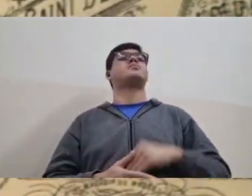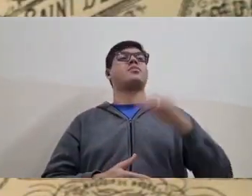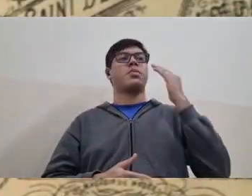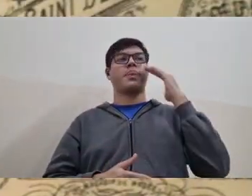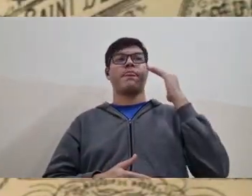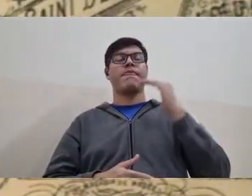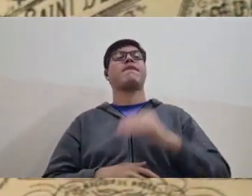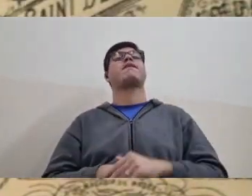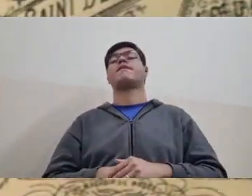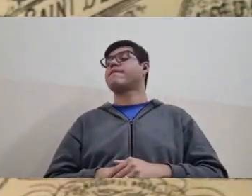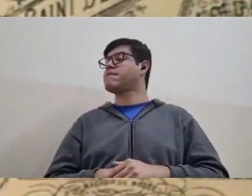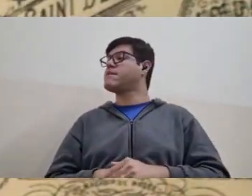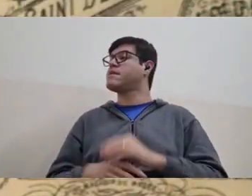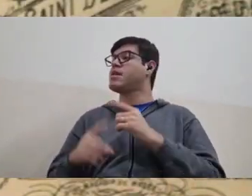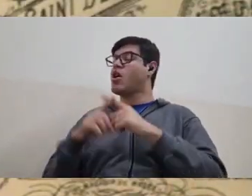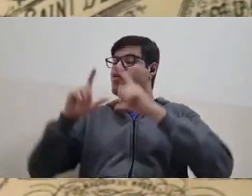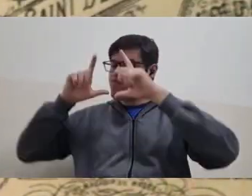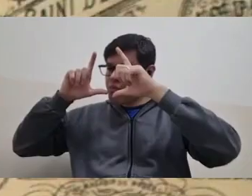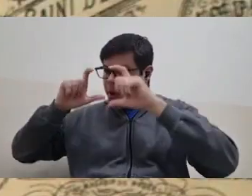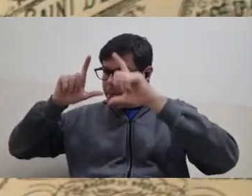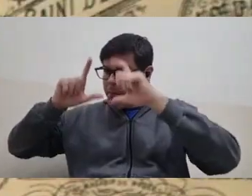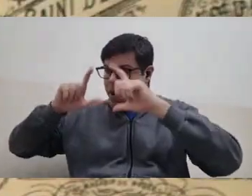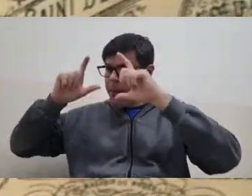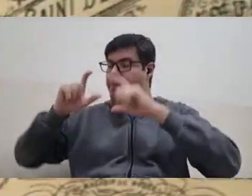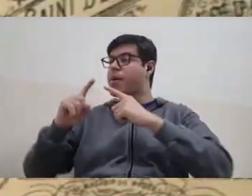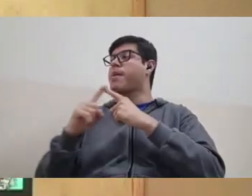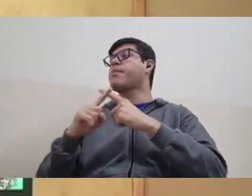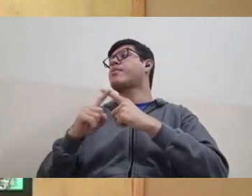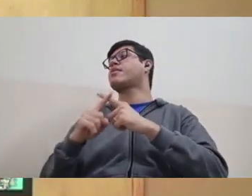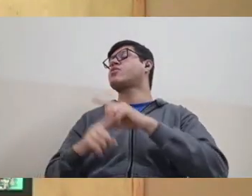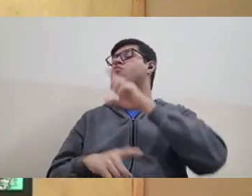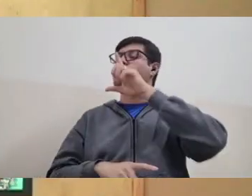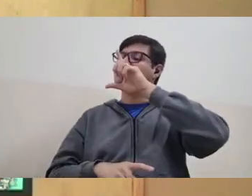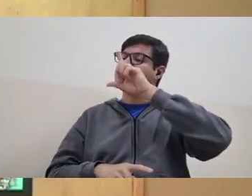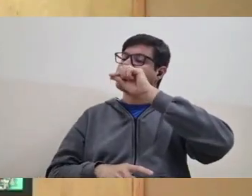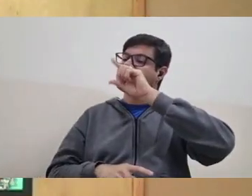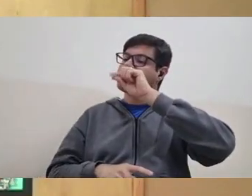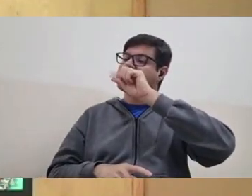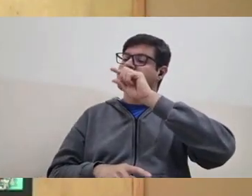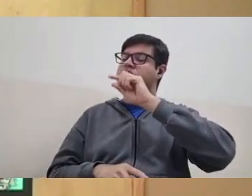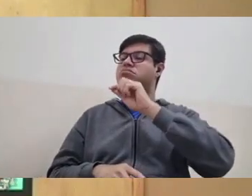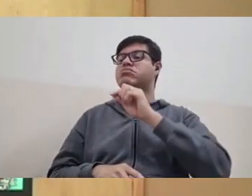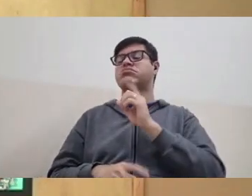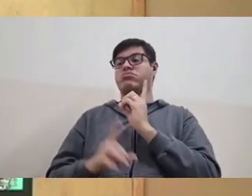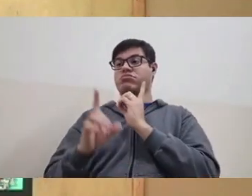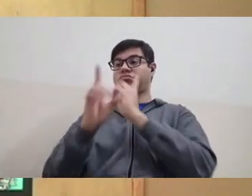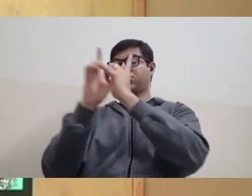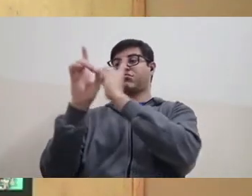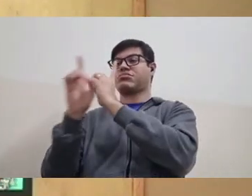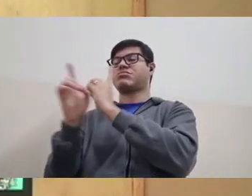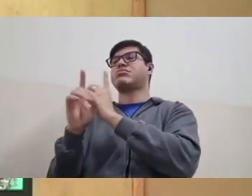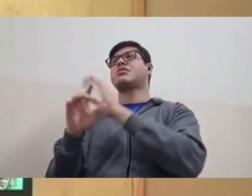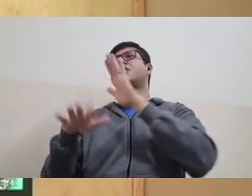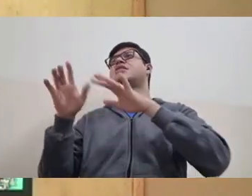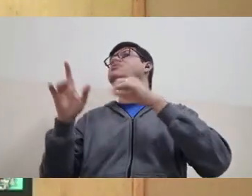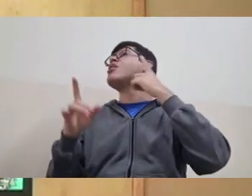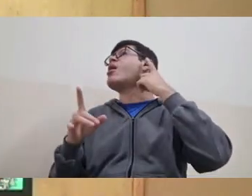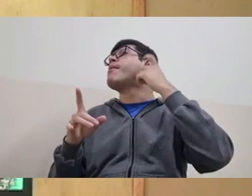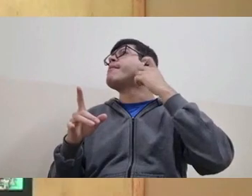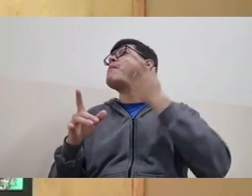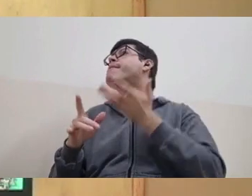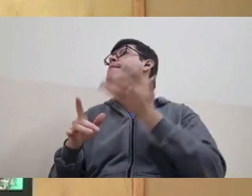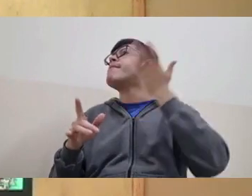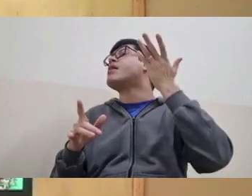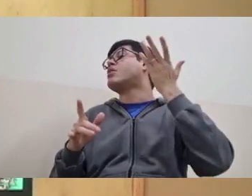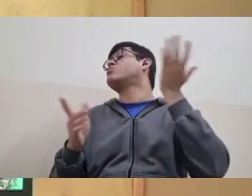fotografando, porque os pássaros aparecem lá e a gente escuta o barulho na árvore, é o pica-pau, é gostoso.